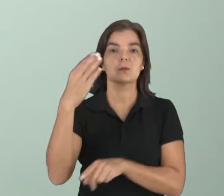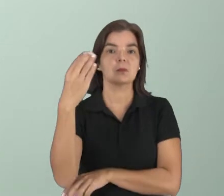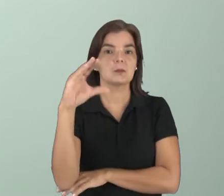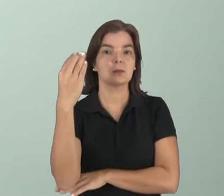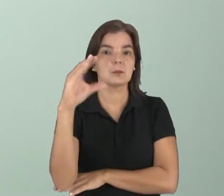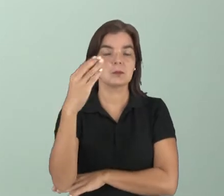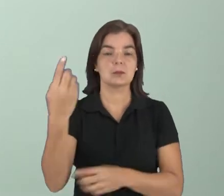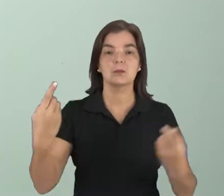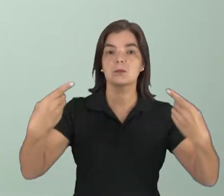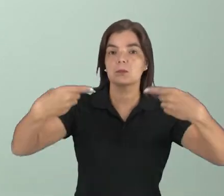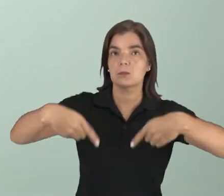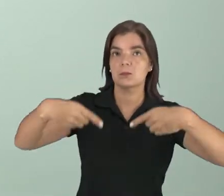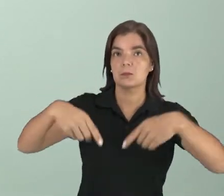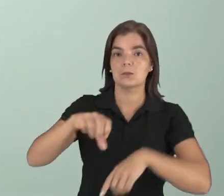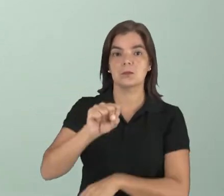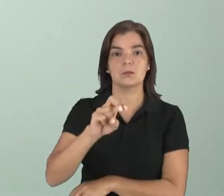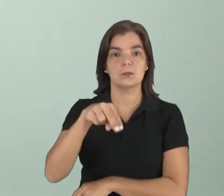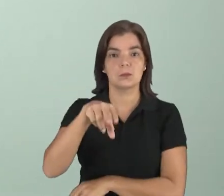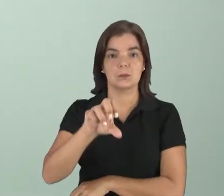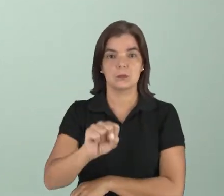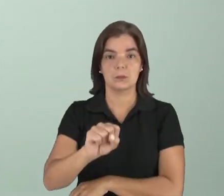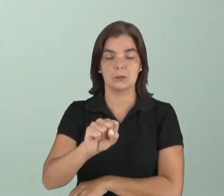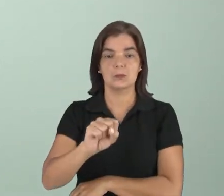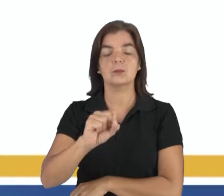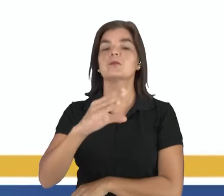ciência versus o senso comum.